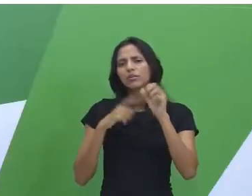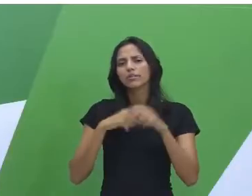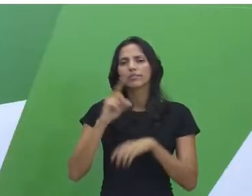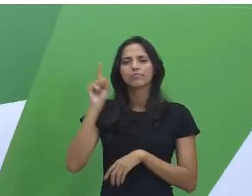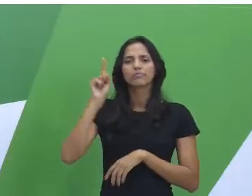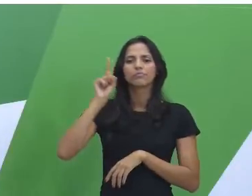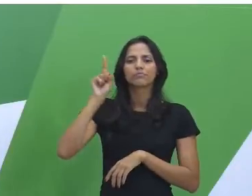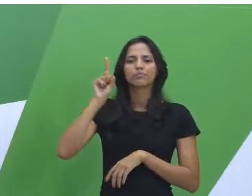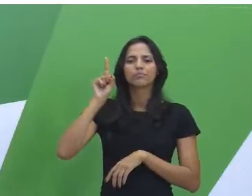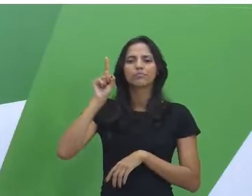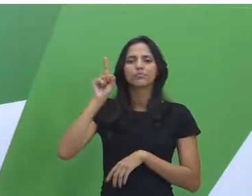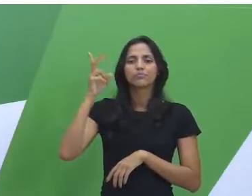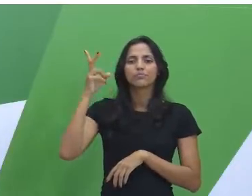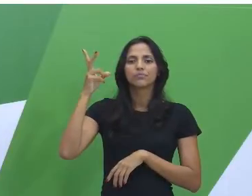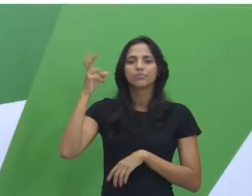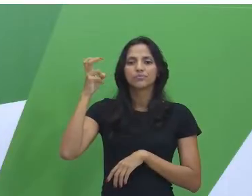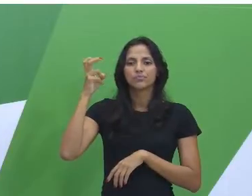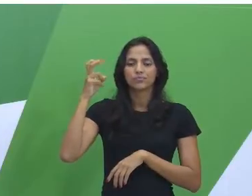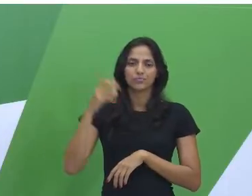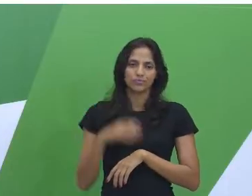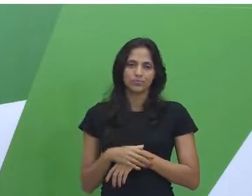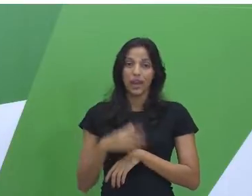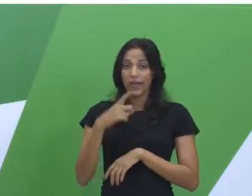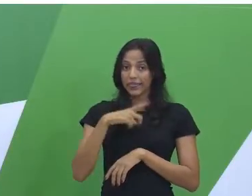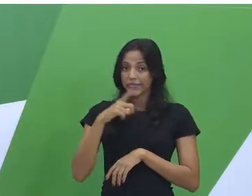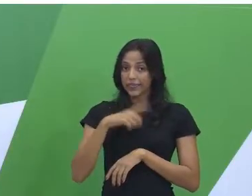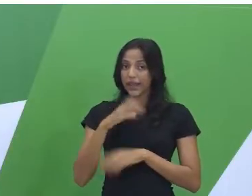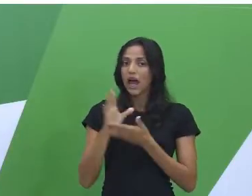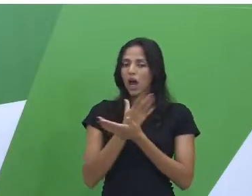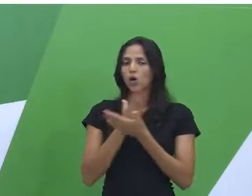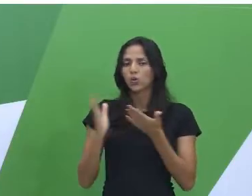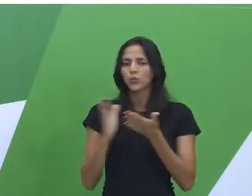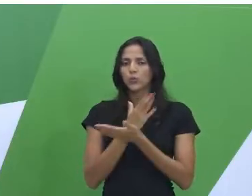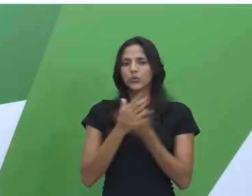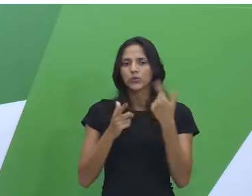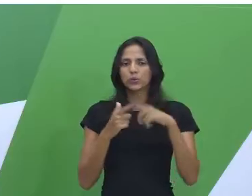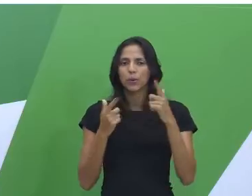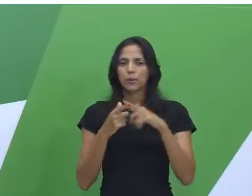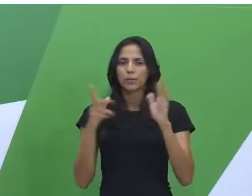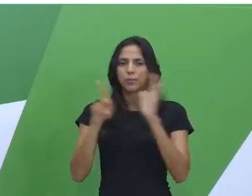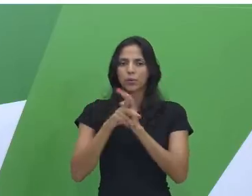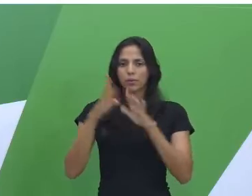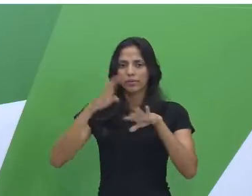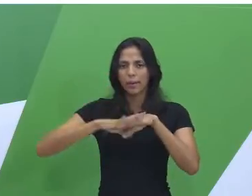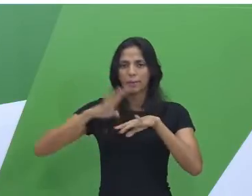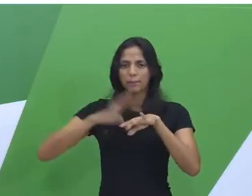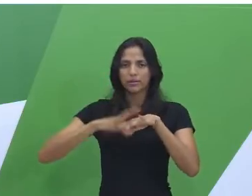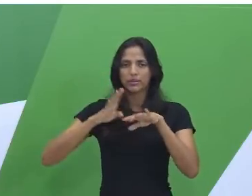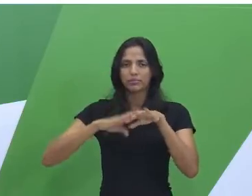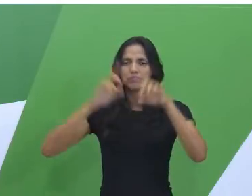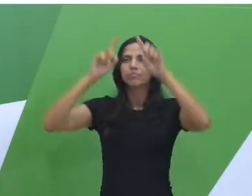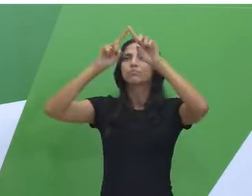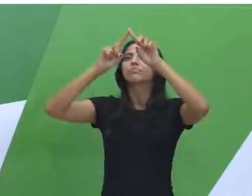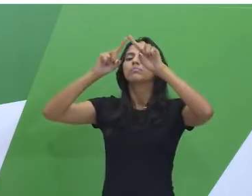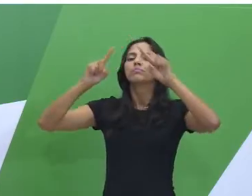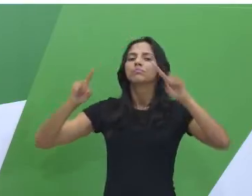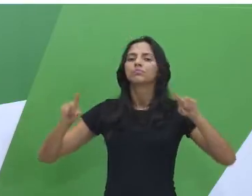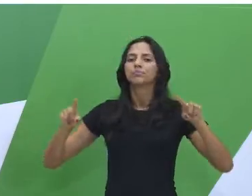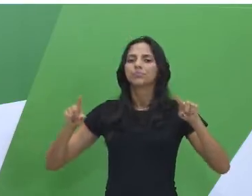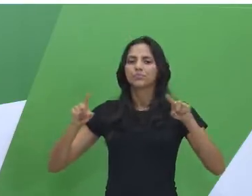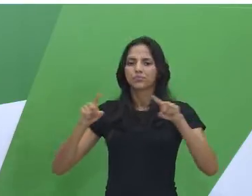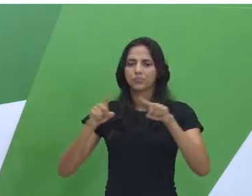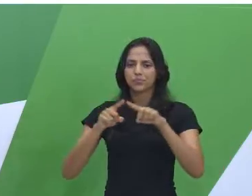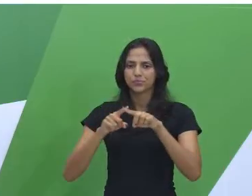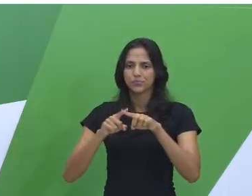Ora, para tratar com alguns problemas matemáticos, nos triângulos, eu tenho o caso dos